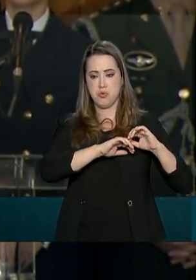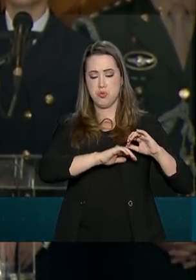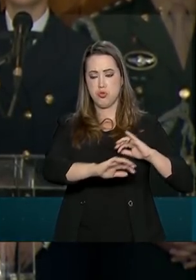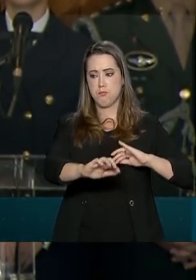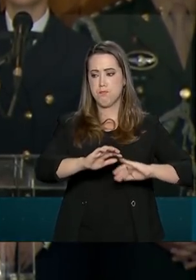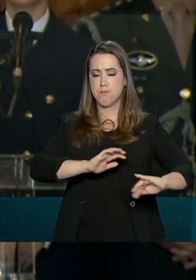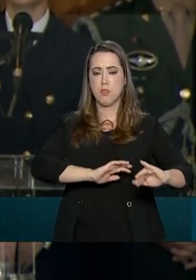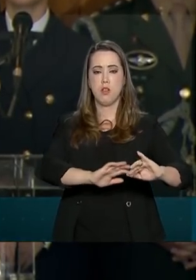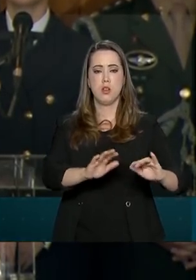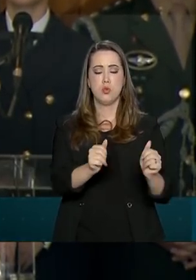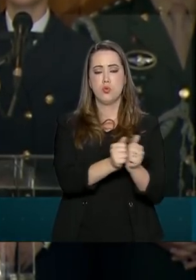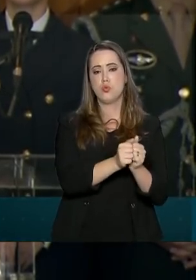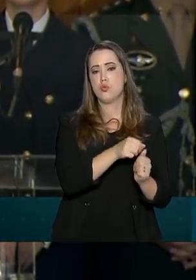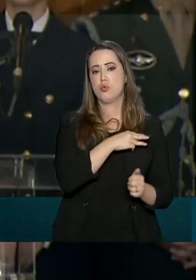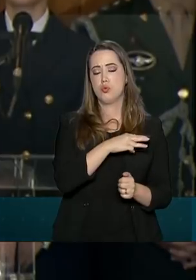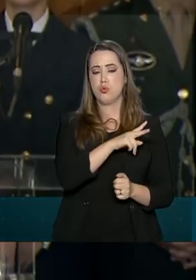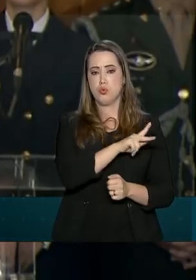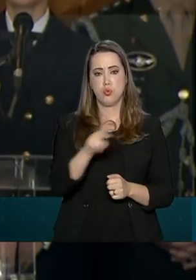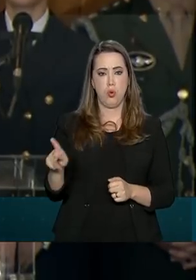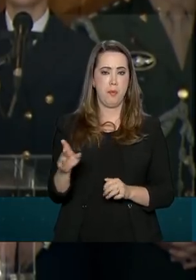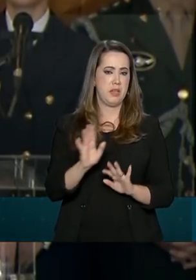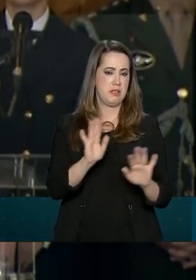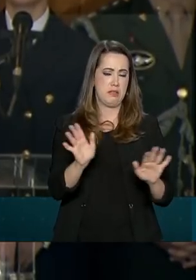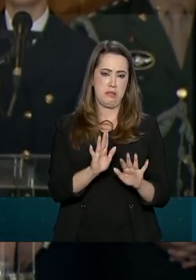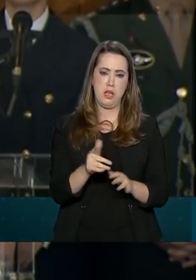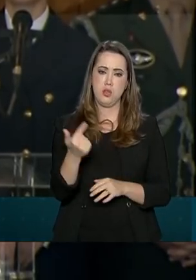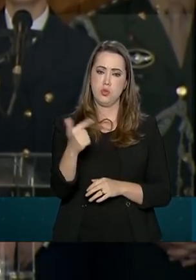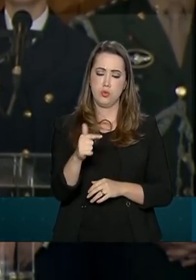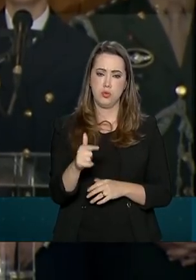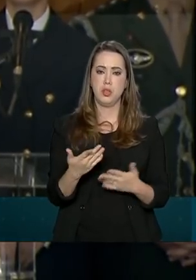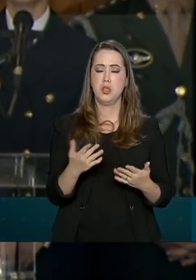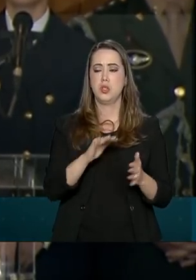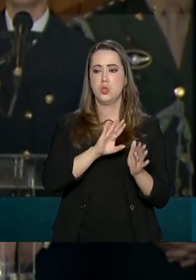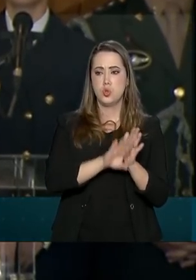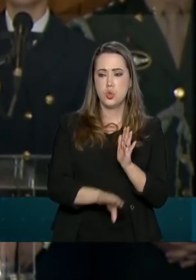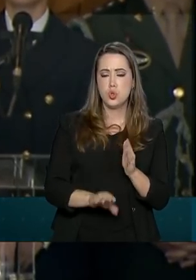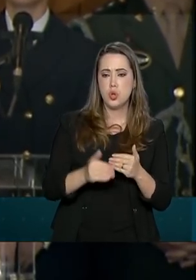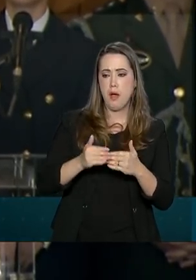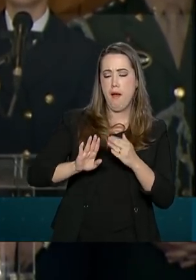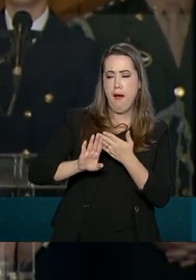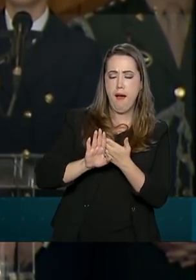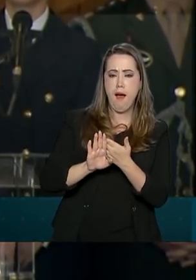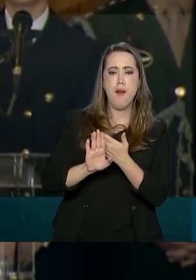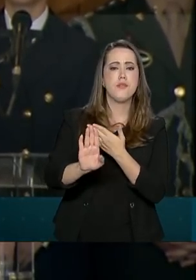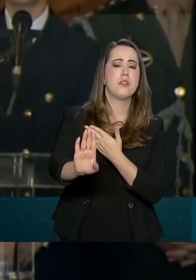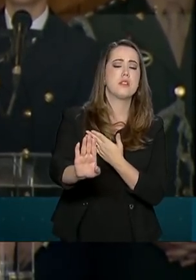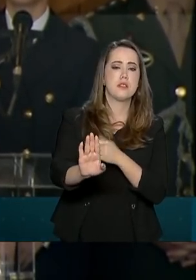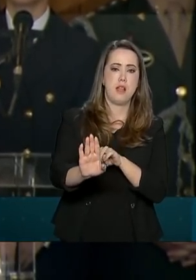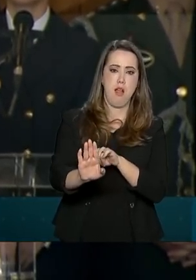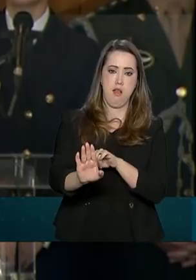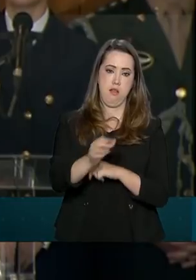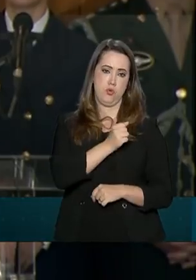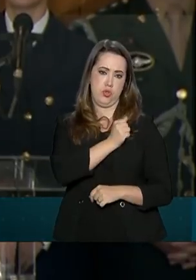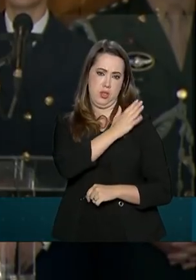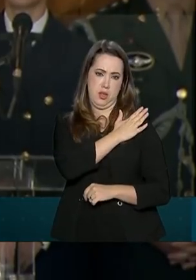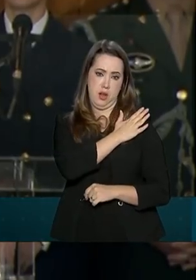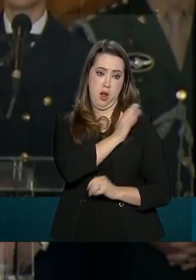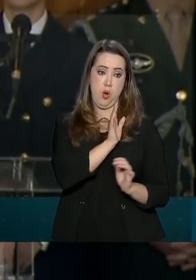presidencial, retirar os generais, os almirantes, os brigadeiros, das discussões dos grandes temas